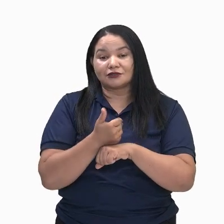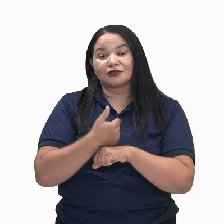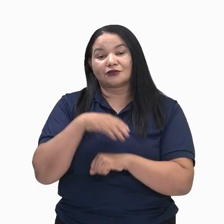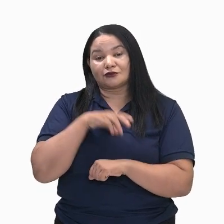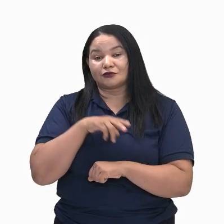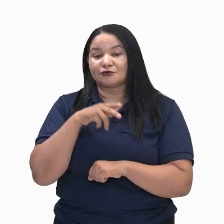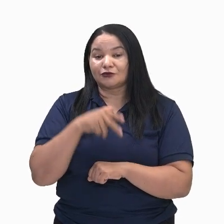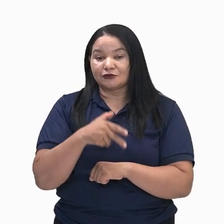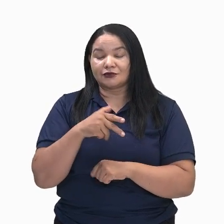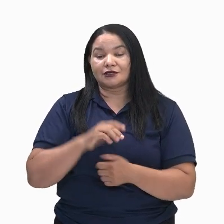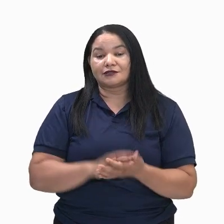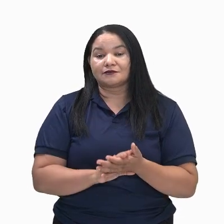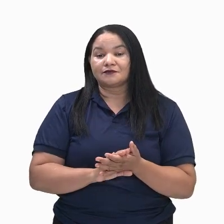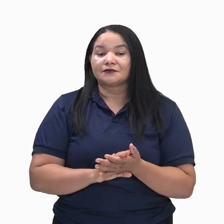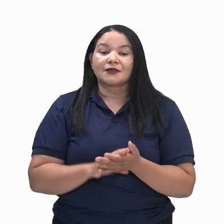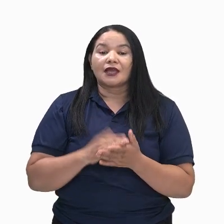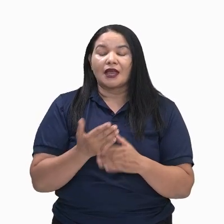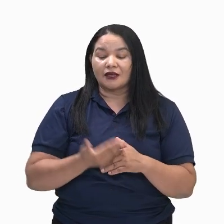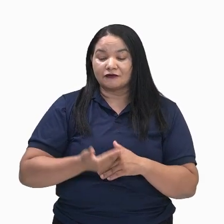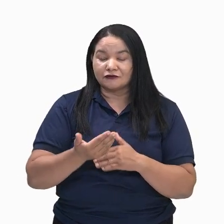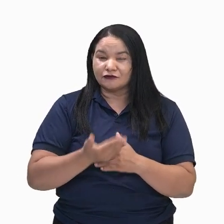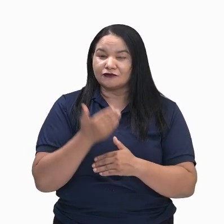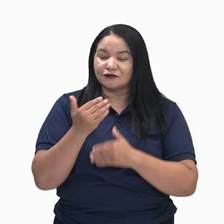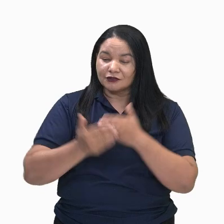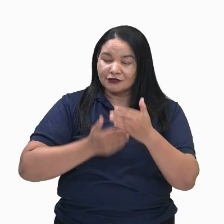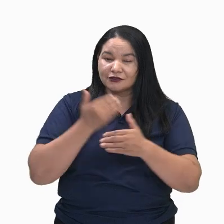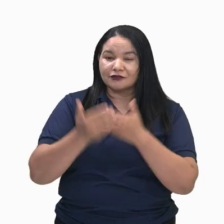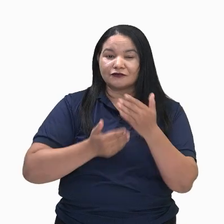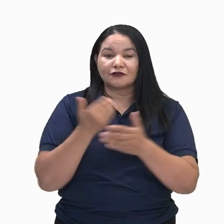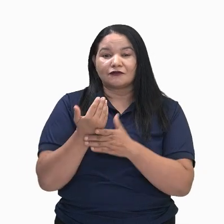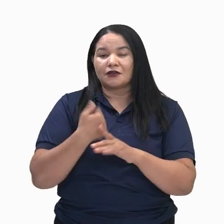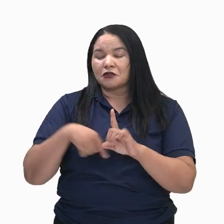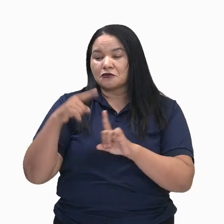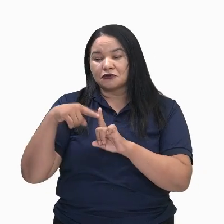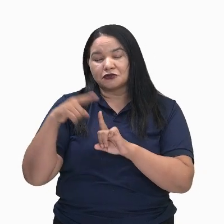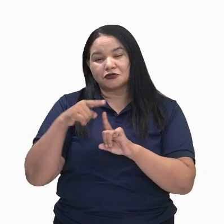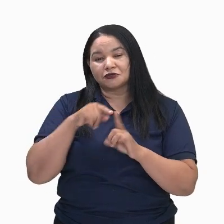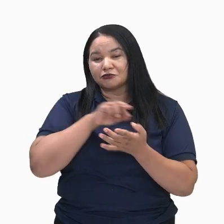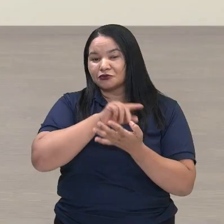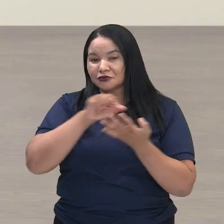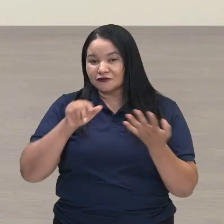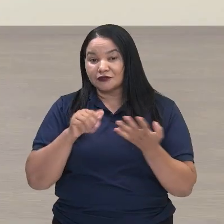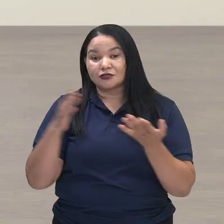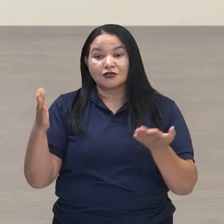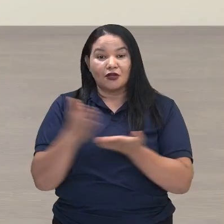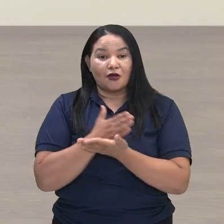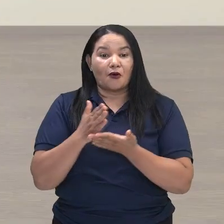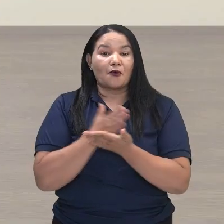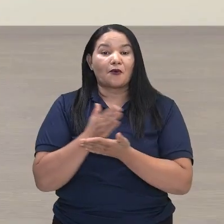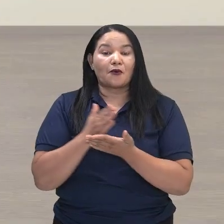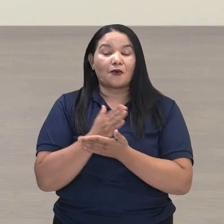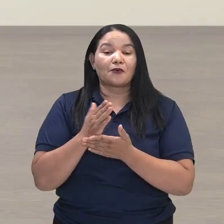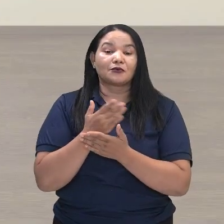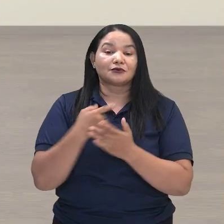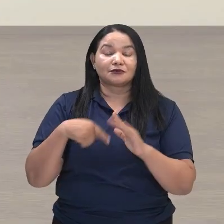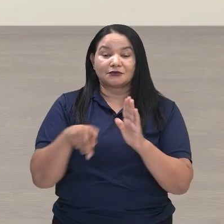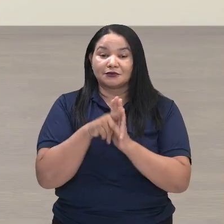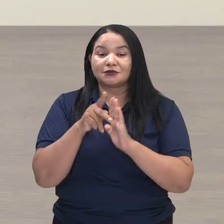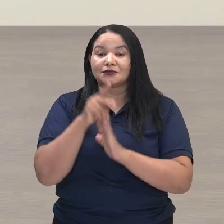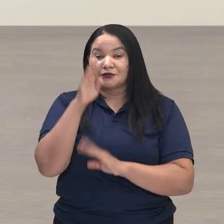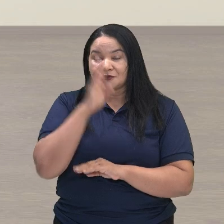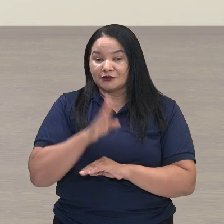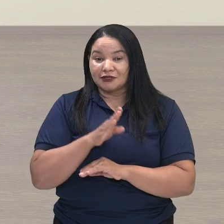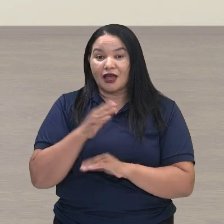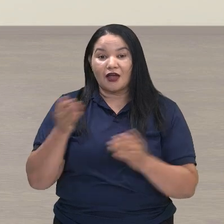E a partir daí foram se desenvolvendo vários estilos, inclusive alguns estilos são tipicamente brasileiros. E eu